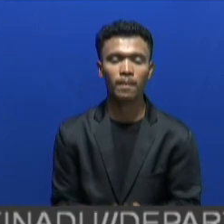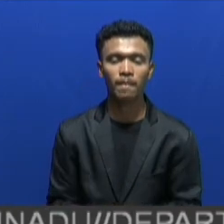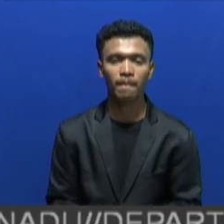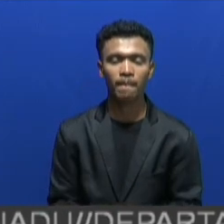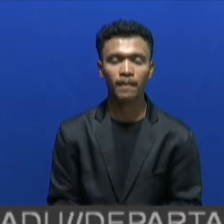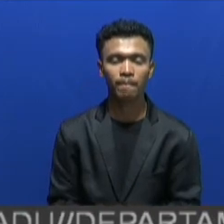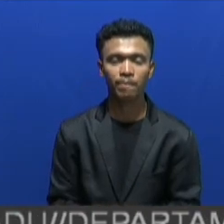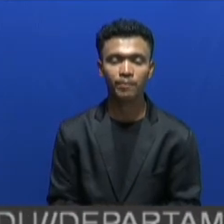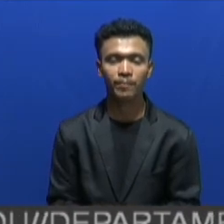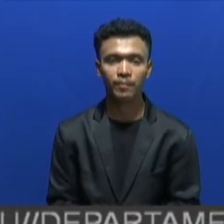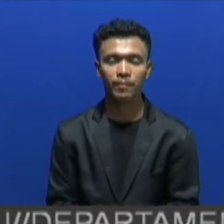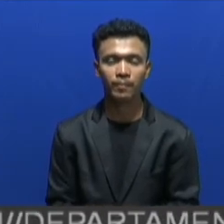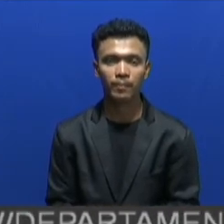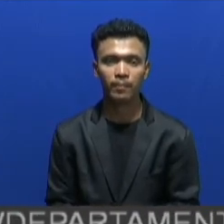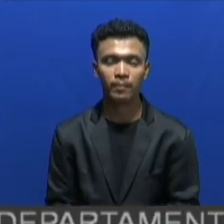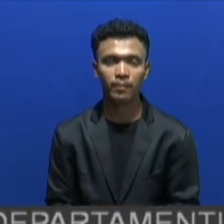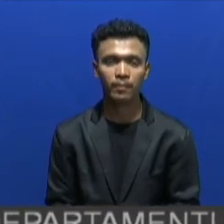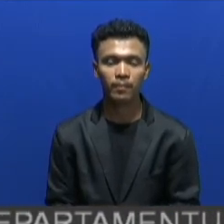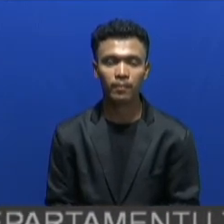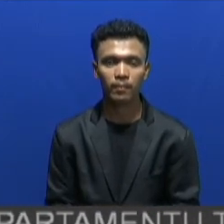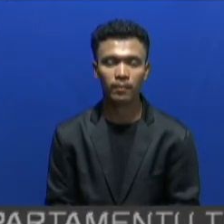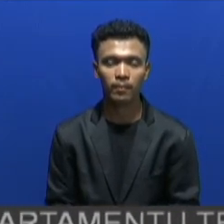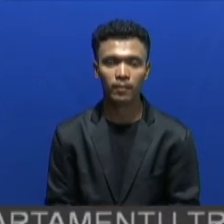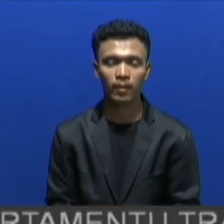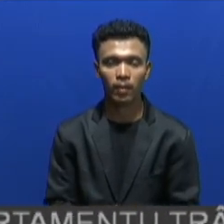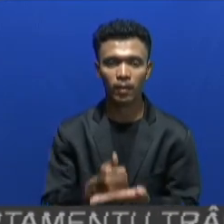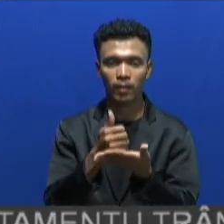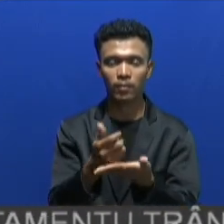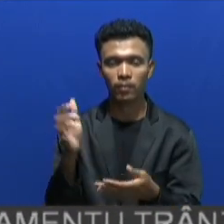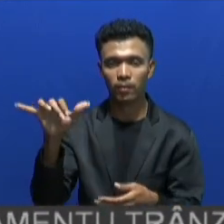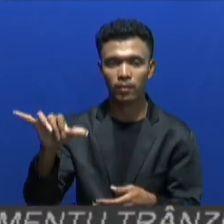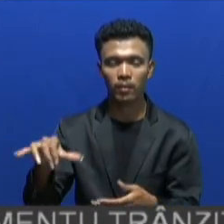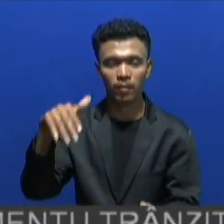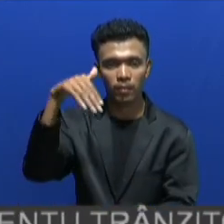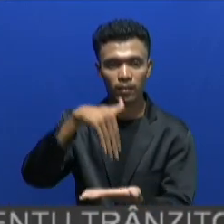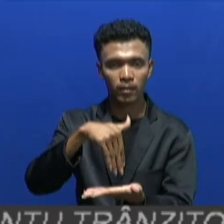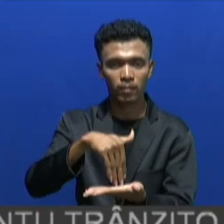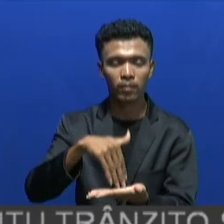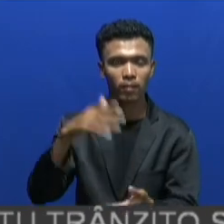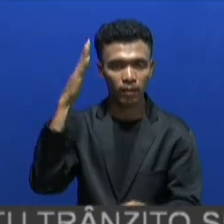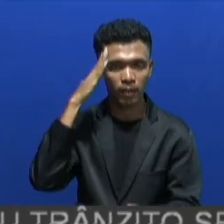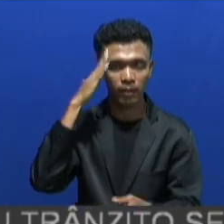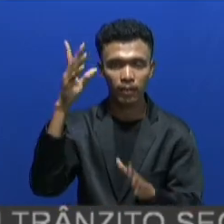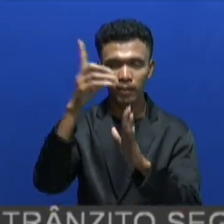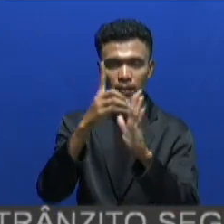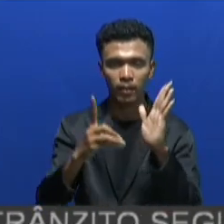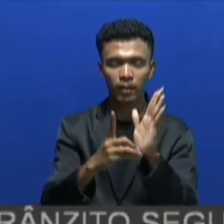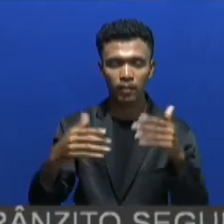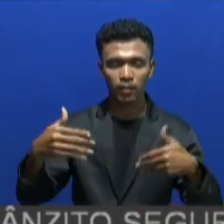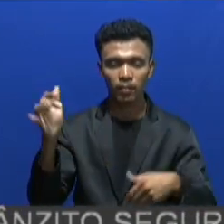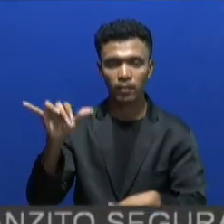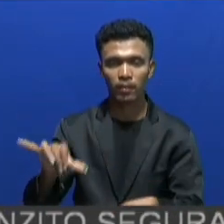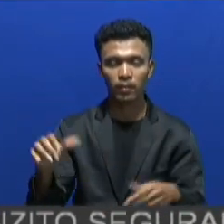é DHIS, não tudo insira, ele analisa, não interpreta dados, insira em sistema